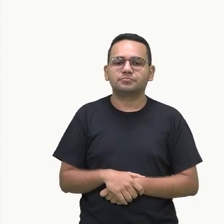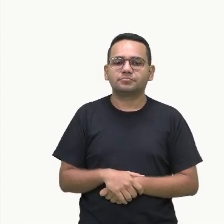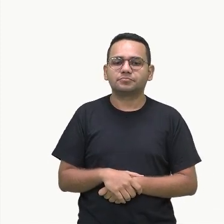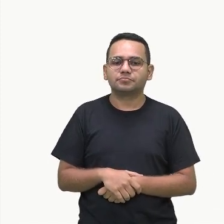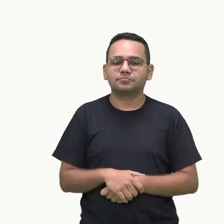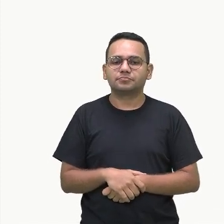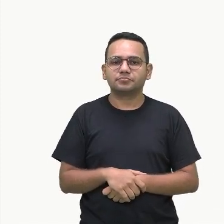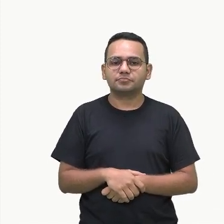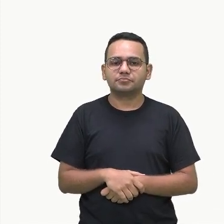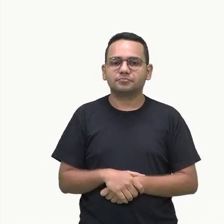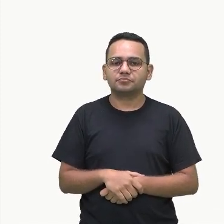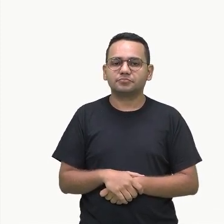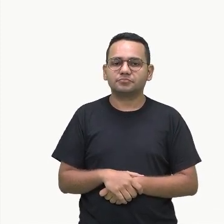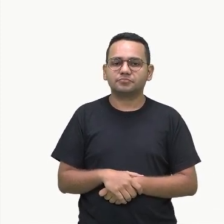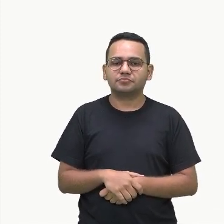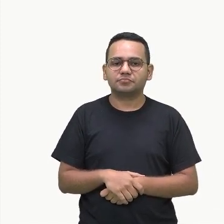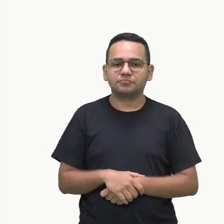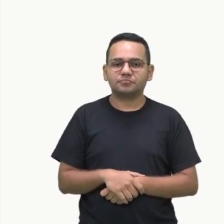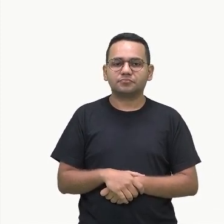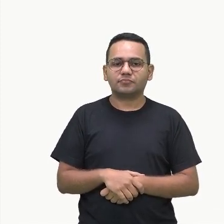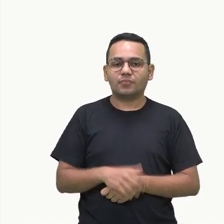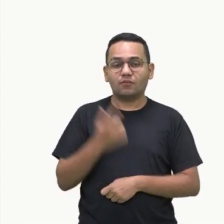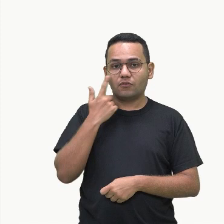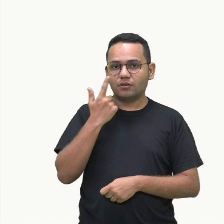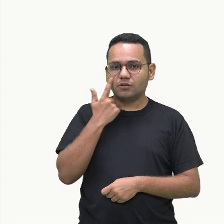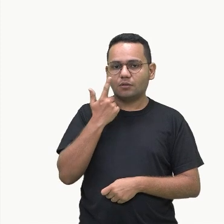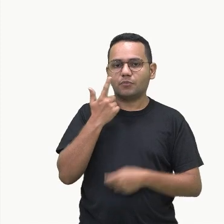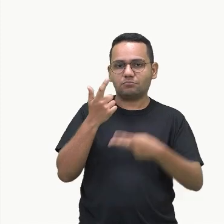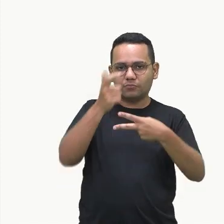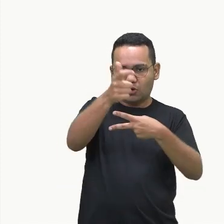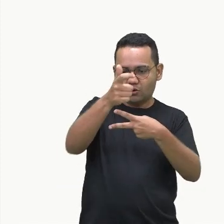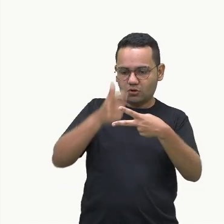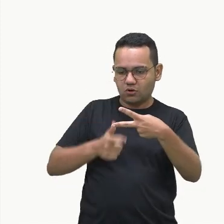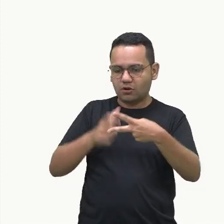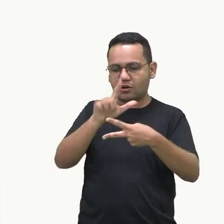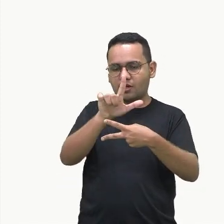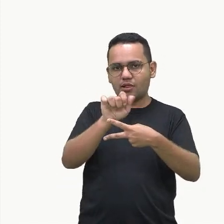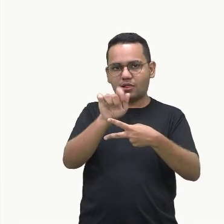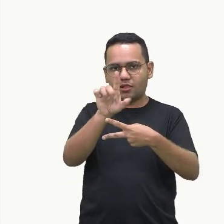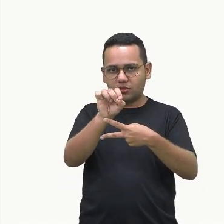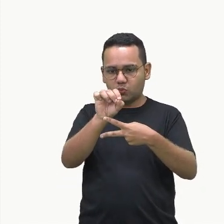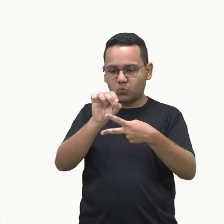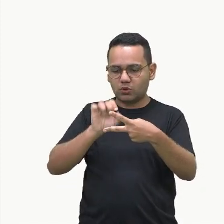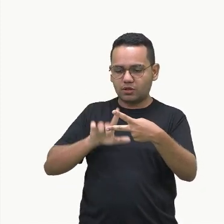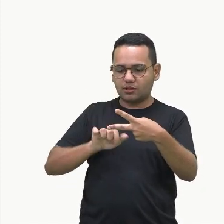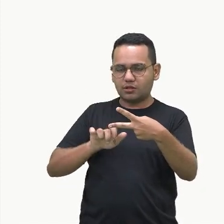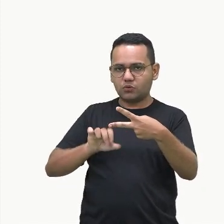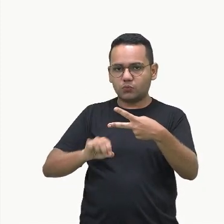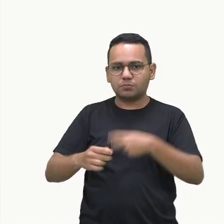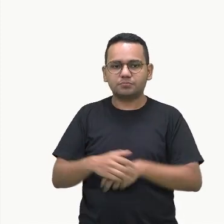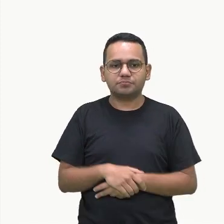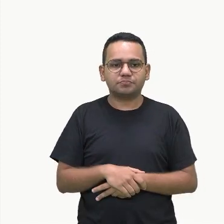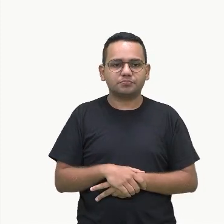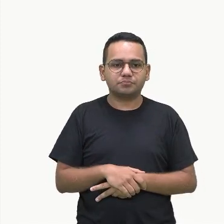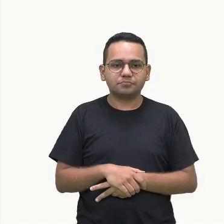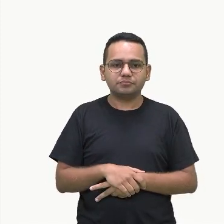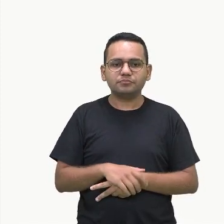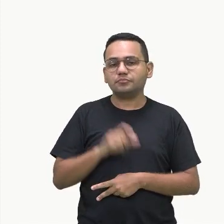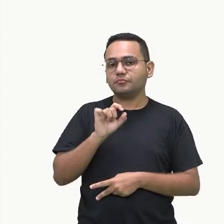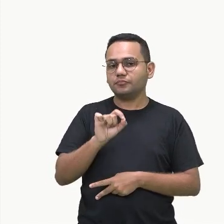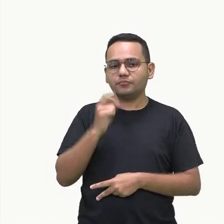representar os lados. Nós temos aí o lado OA e temos